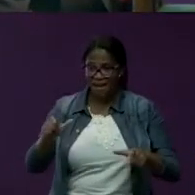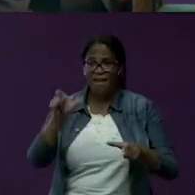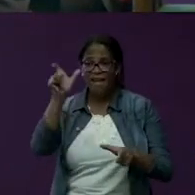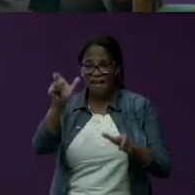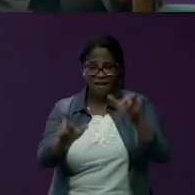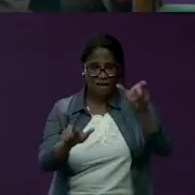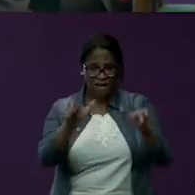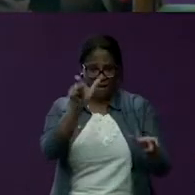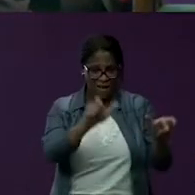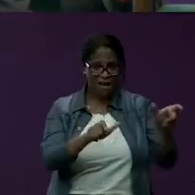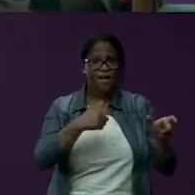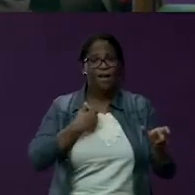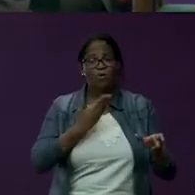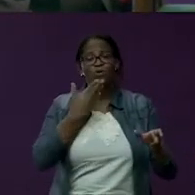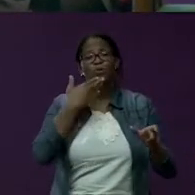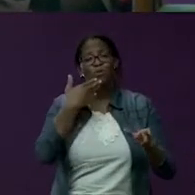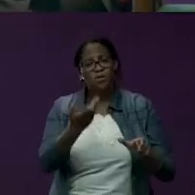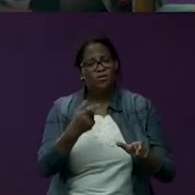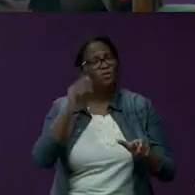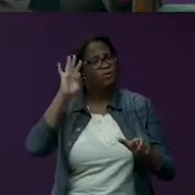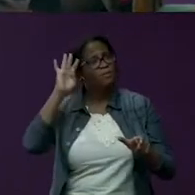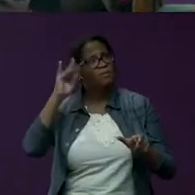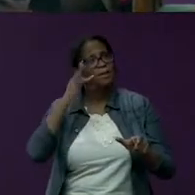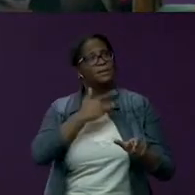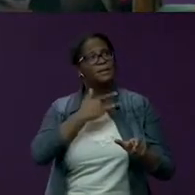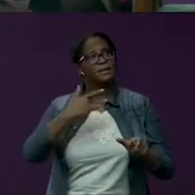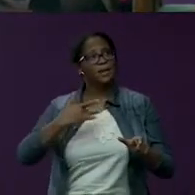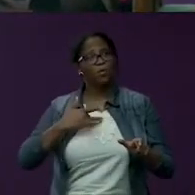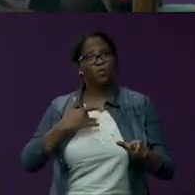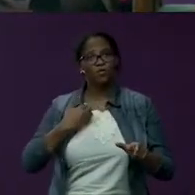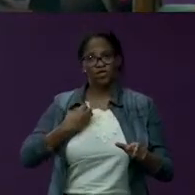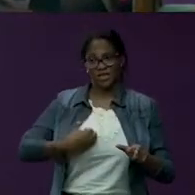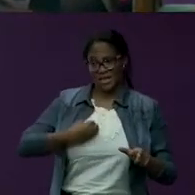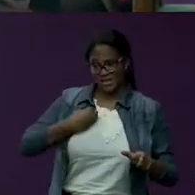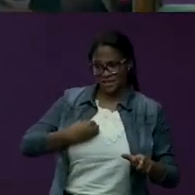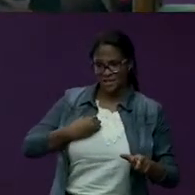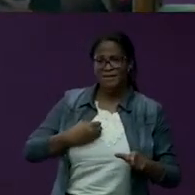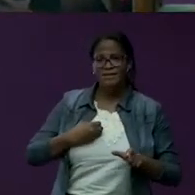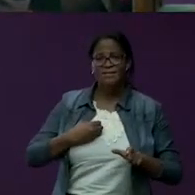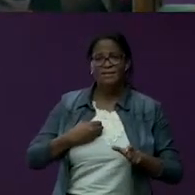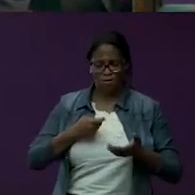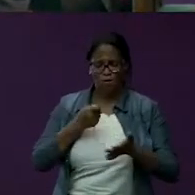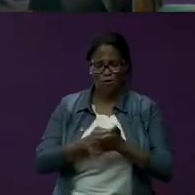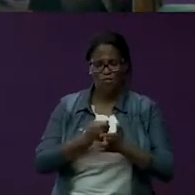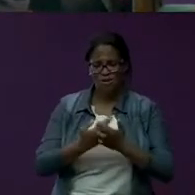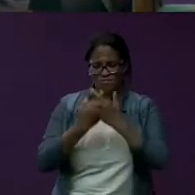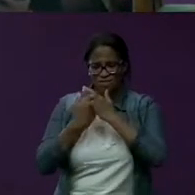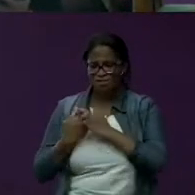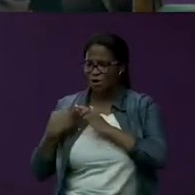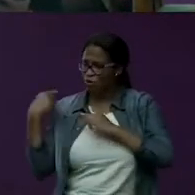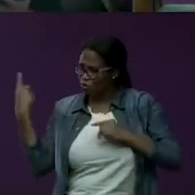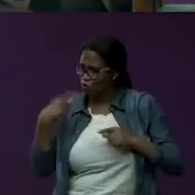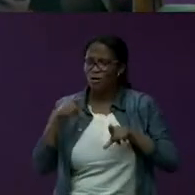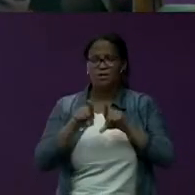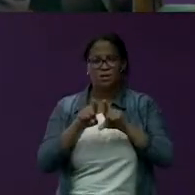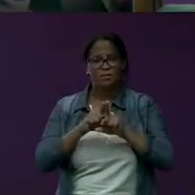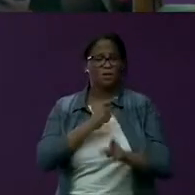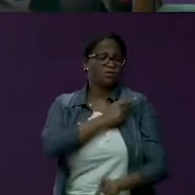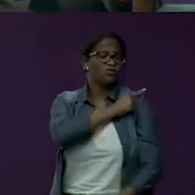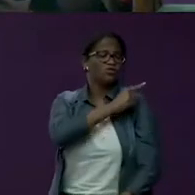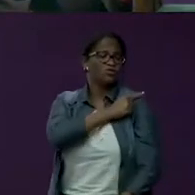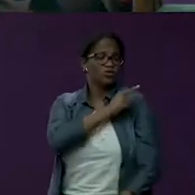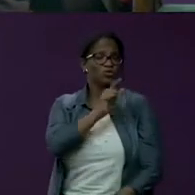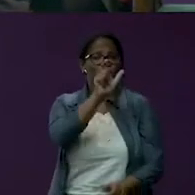que eu estou pedindo que a gente pense que a nossa saúde e a nossa existência depende de nós também, os gestores, nós